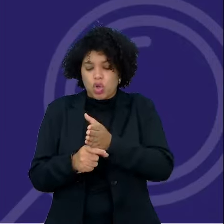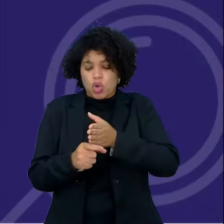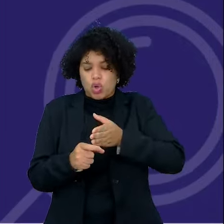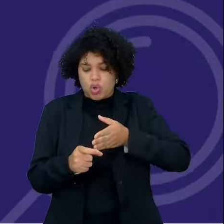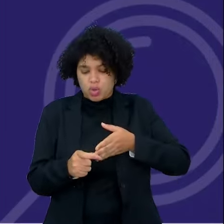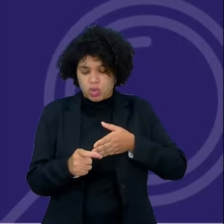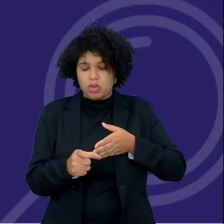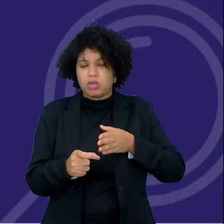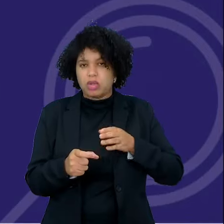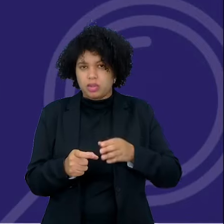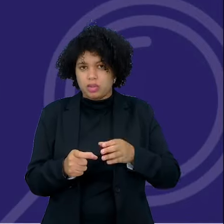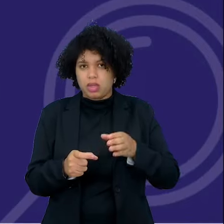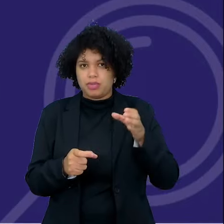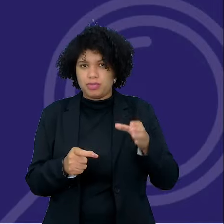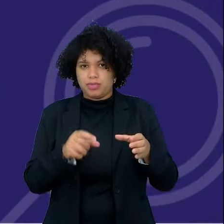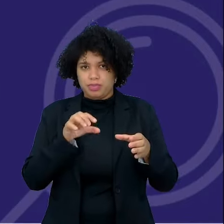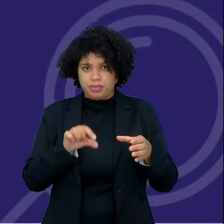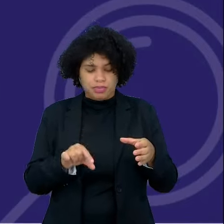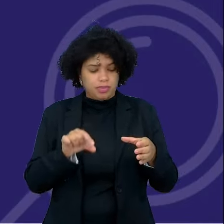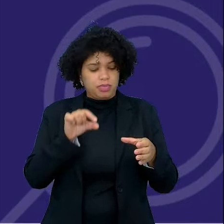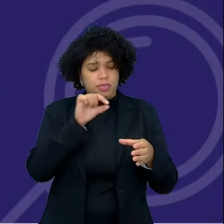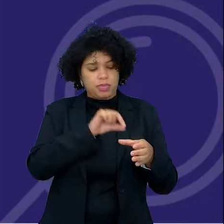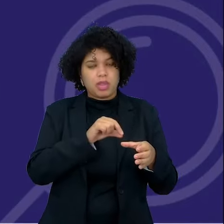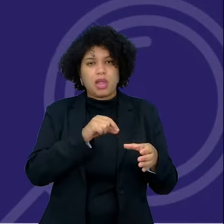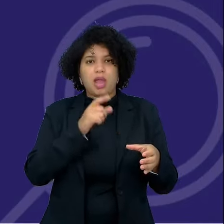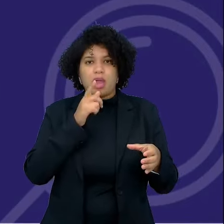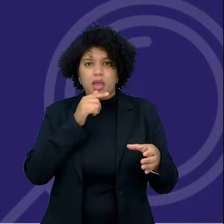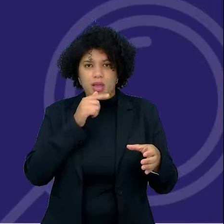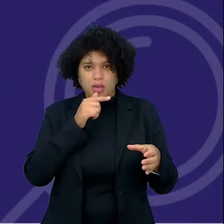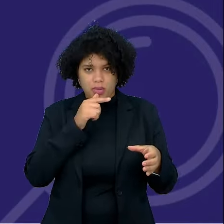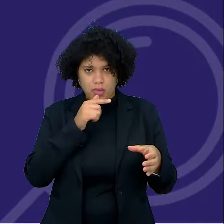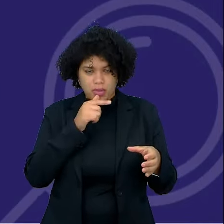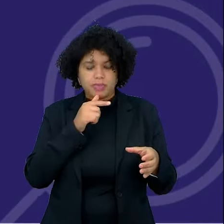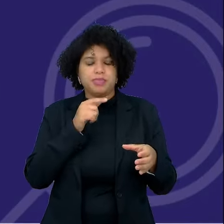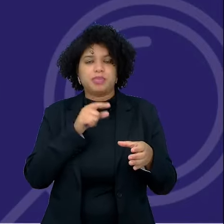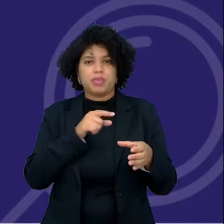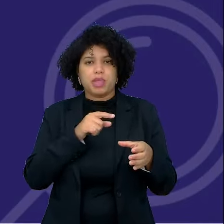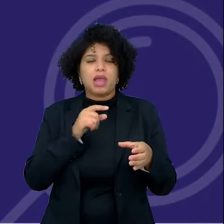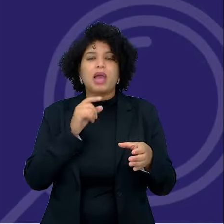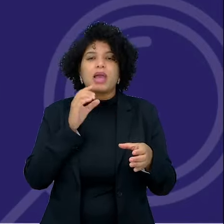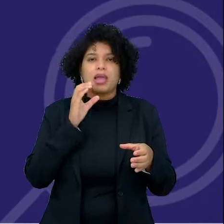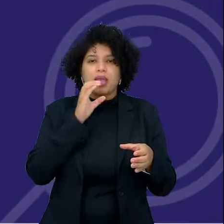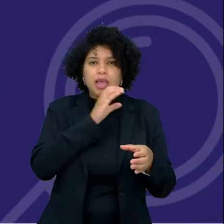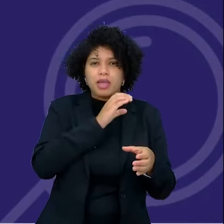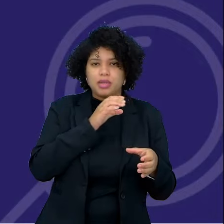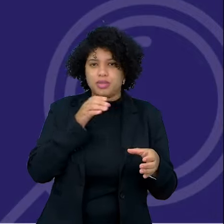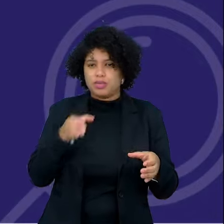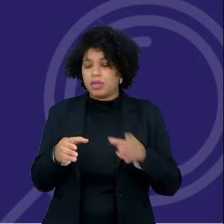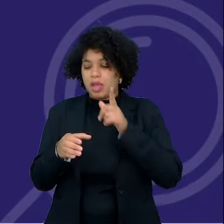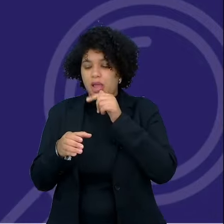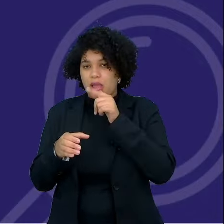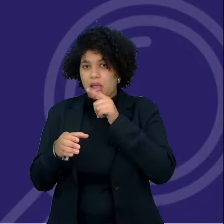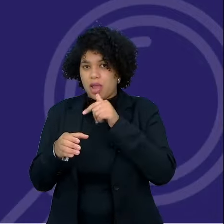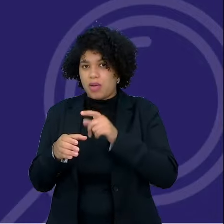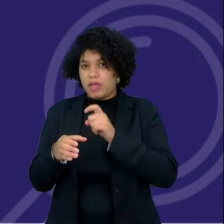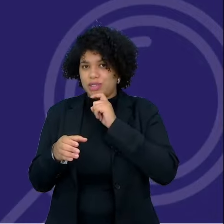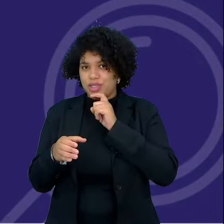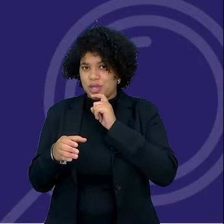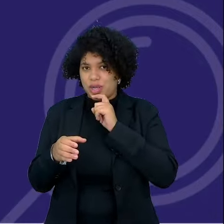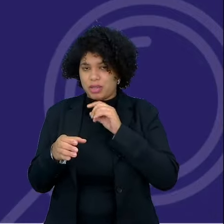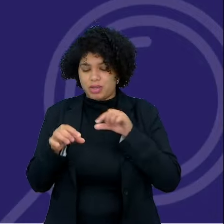aí você põe duas metades, né? Eu coloco um copo de água fria, um copo de água quente, e o aluno coloca as duas metades ali ao mesmo tempo.